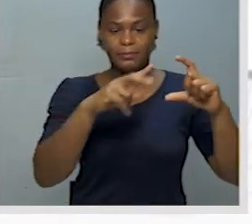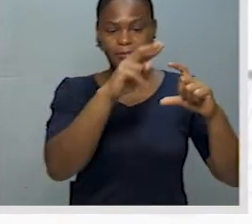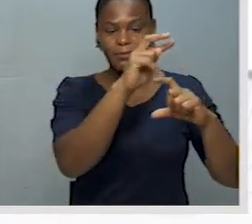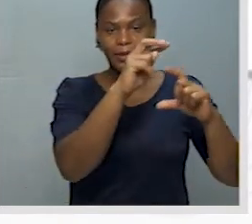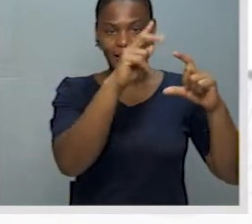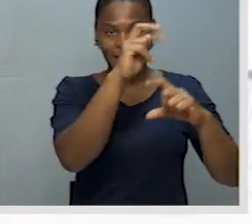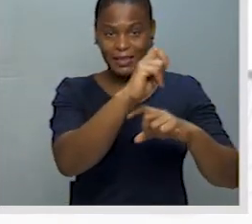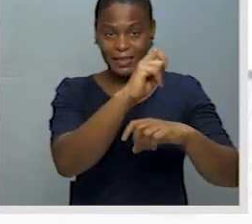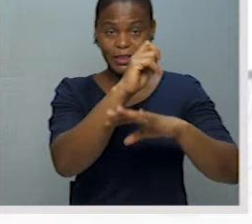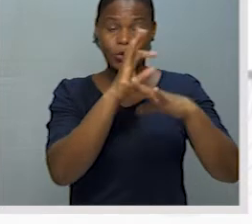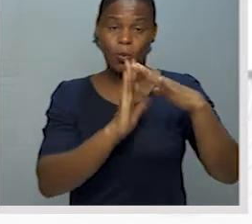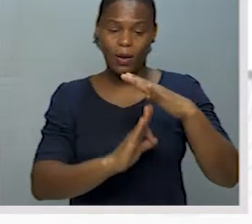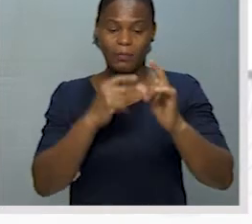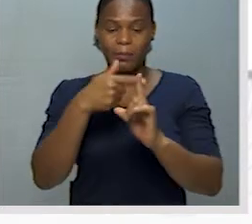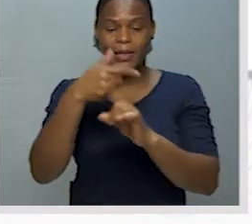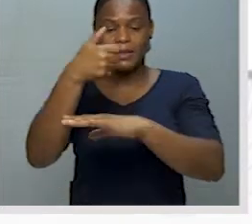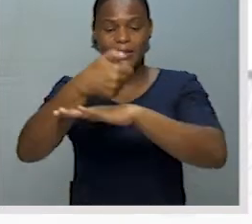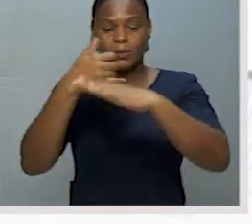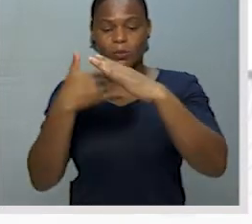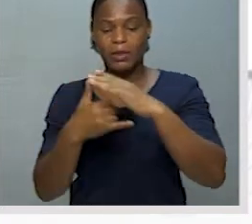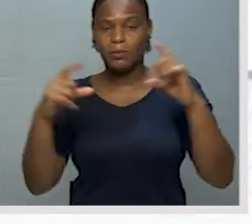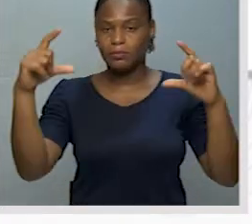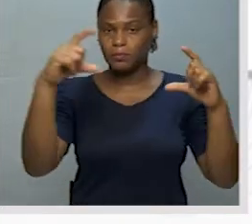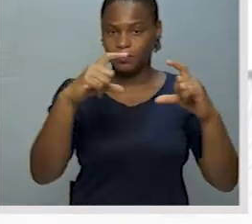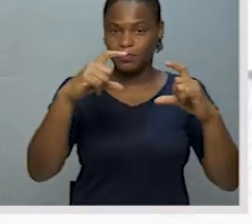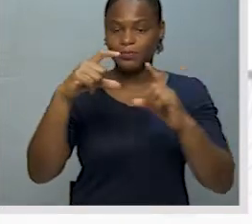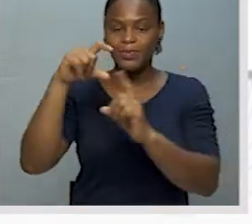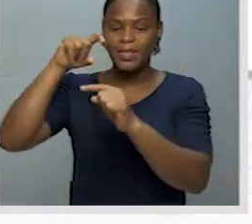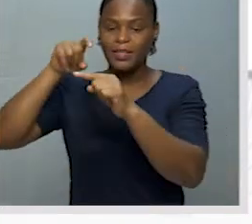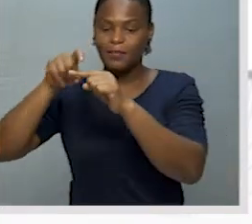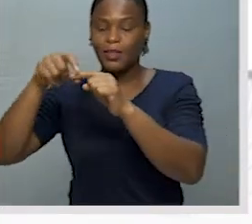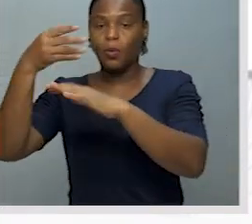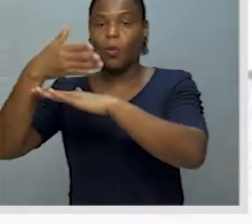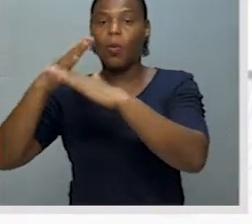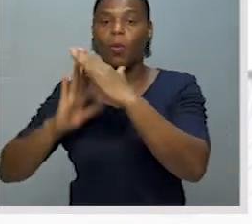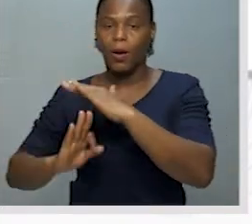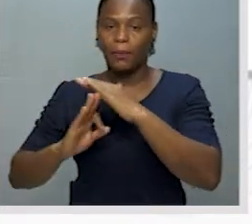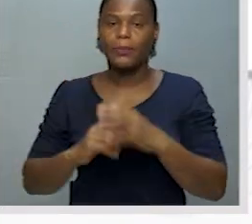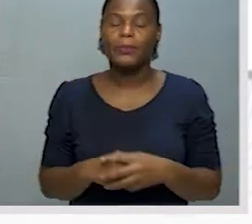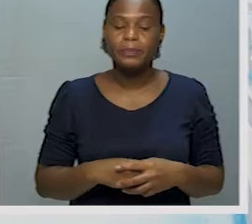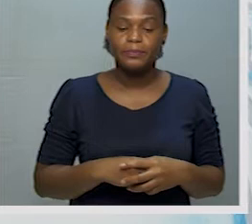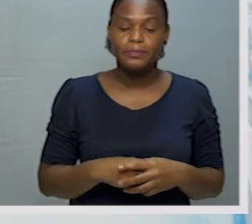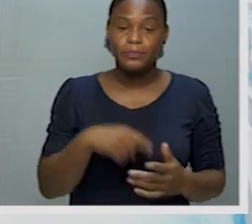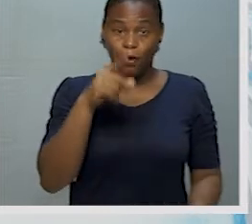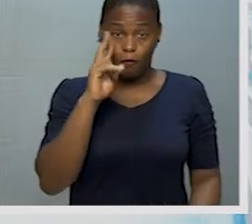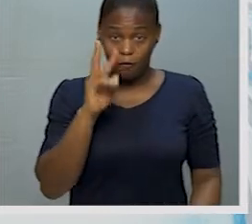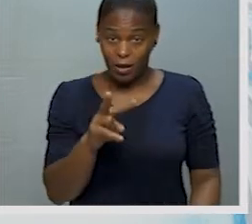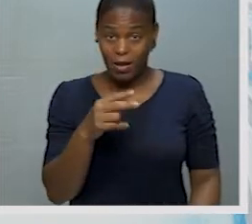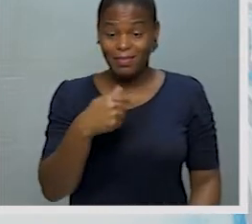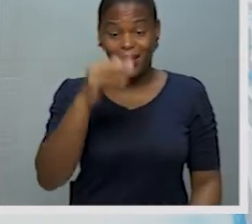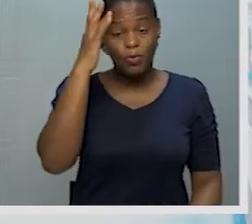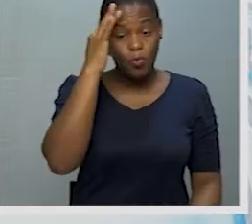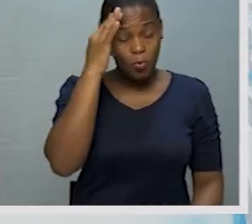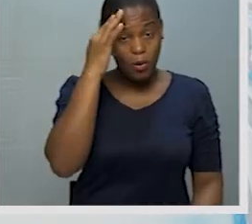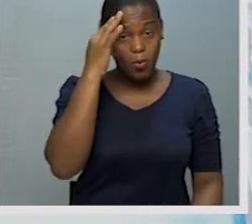parênteses, 3/4 mais 5/2, fechar parênteses, a dividir por 1/4. Então, viram? Temos